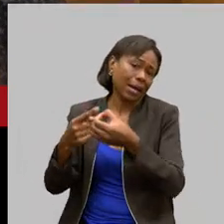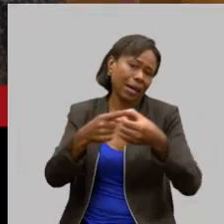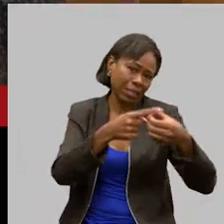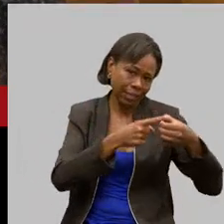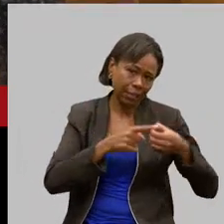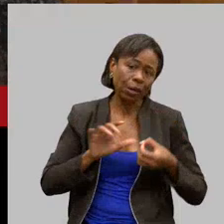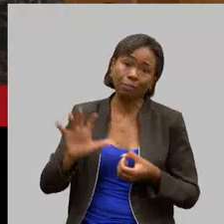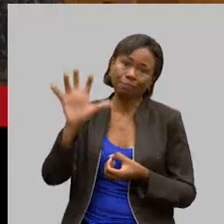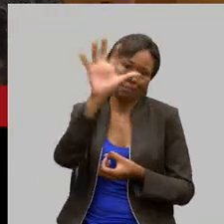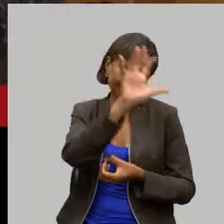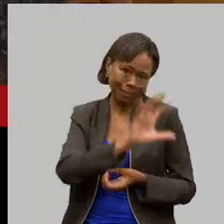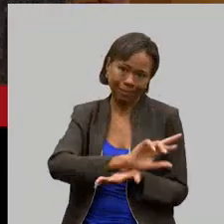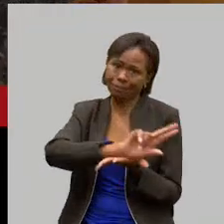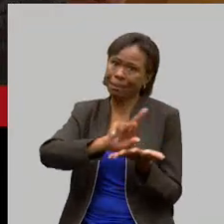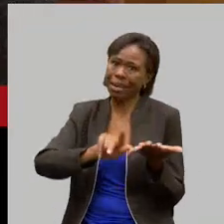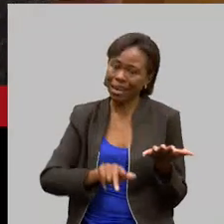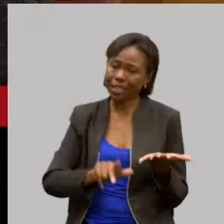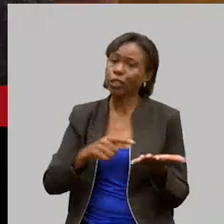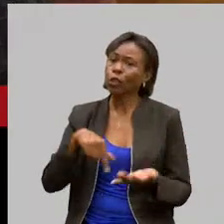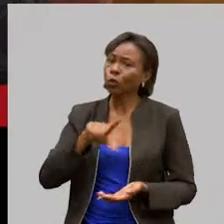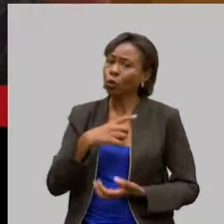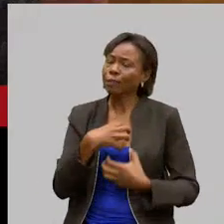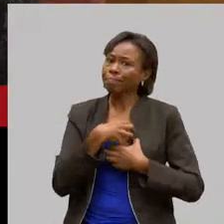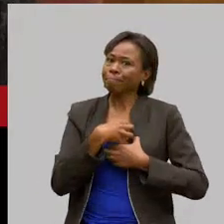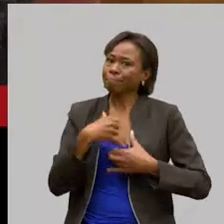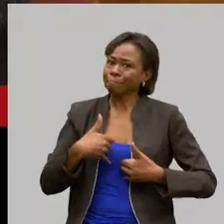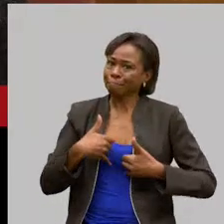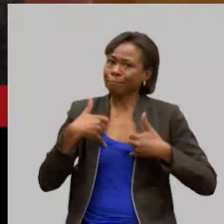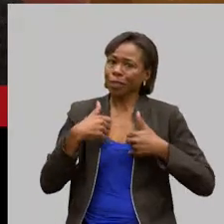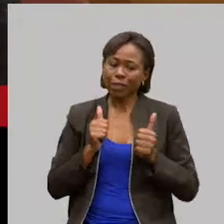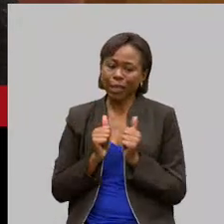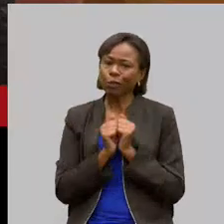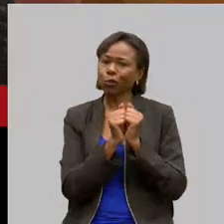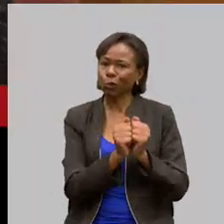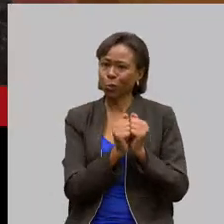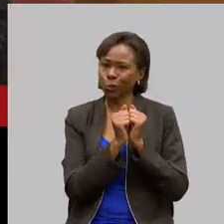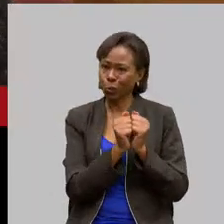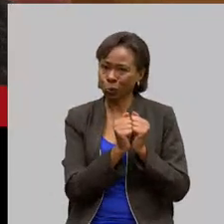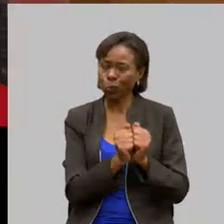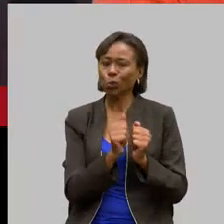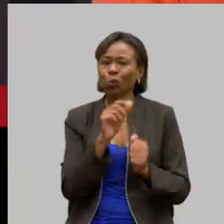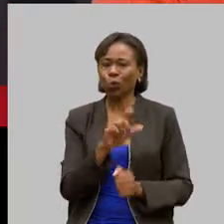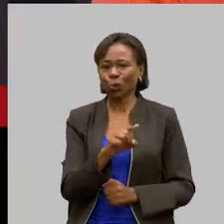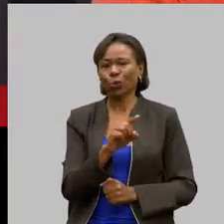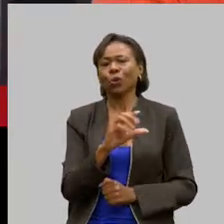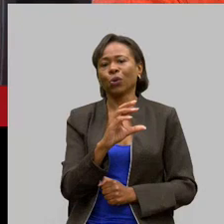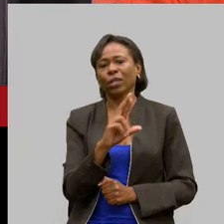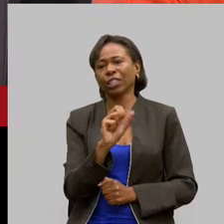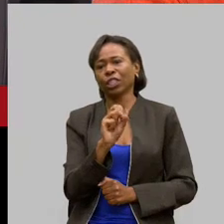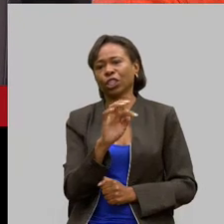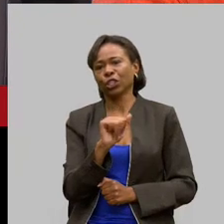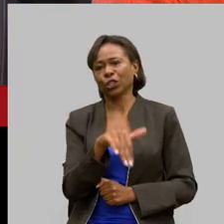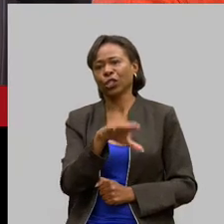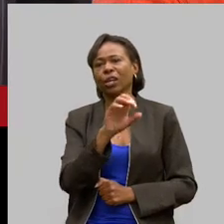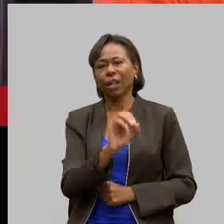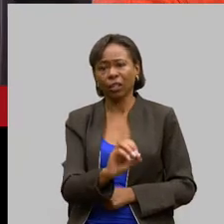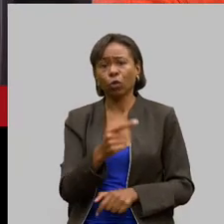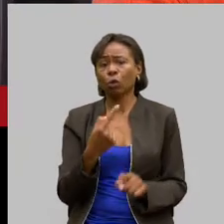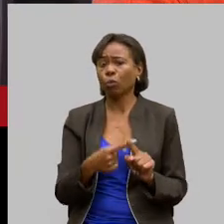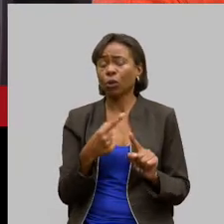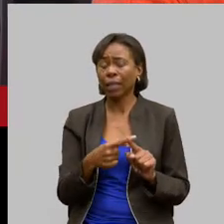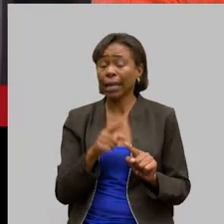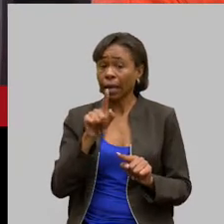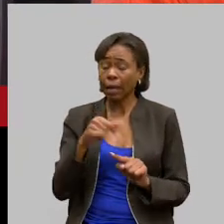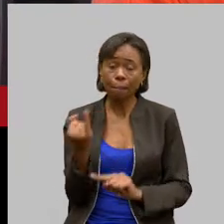representando é motivo de muito orgulho poder caminhar juntamente com o senhor nessa causa porque é sem dúvida um grande exponencial para nós